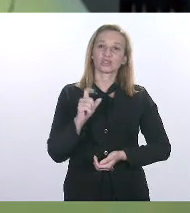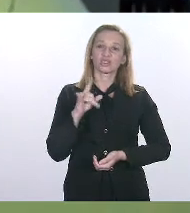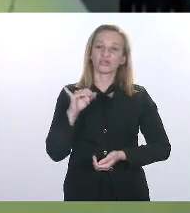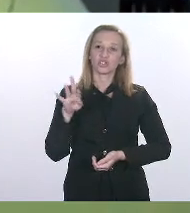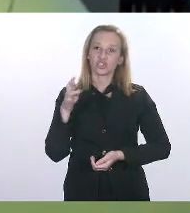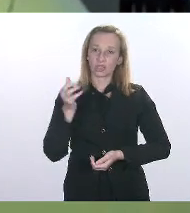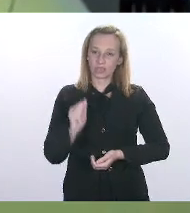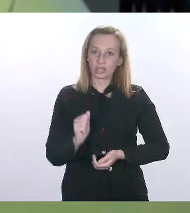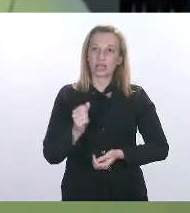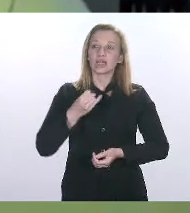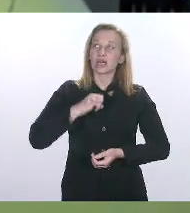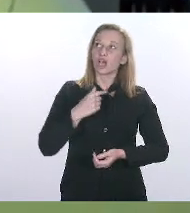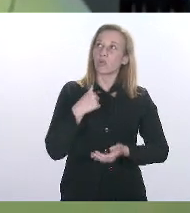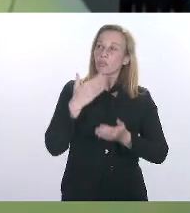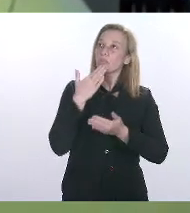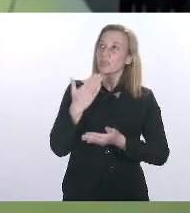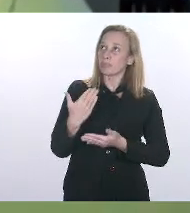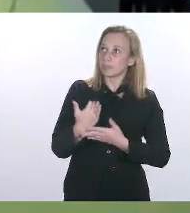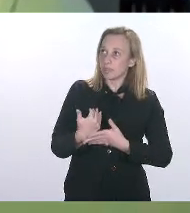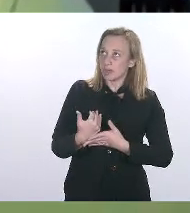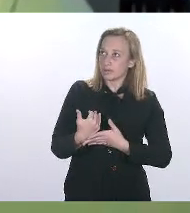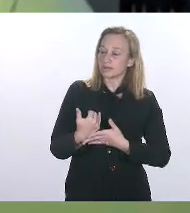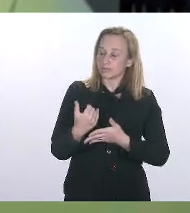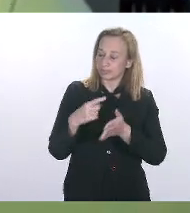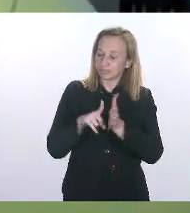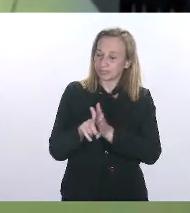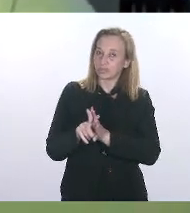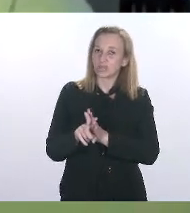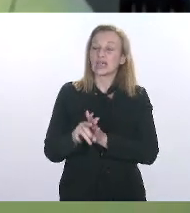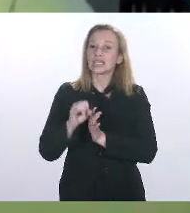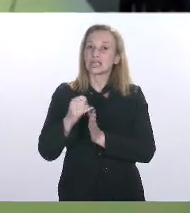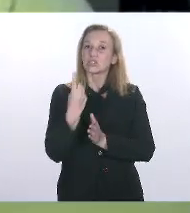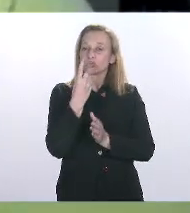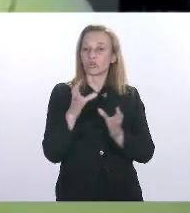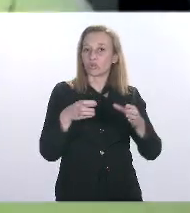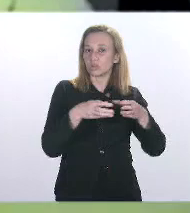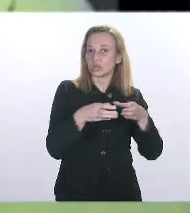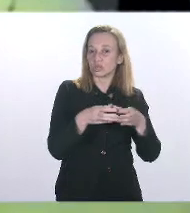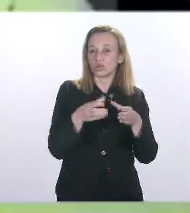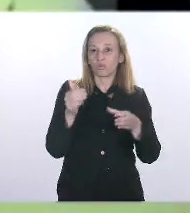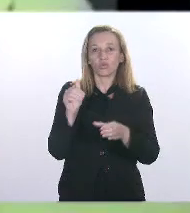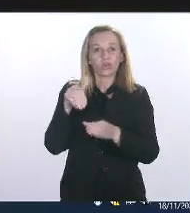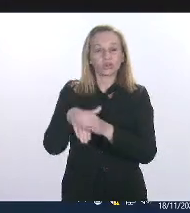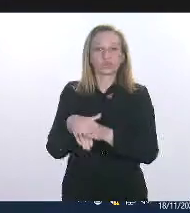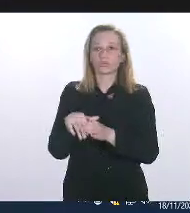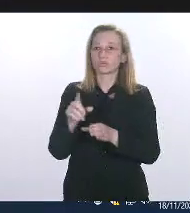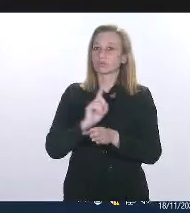uma comissão votando isso e nenhuma outra... A presidência não emitiu, não